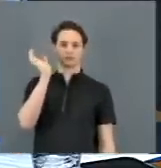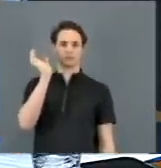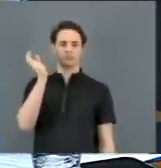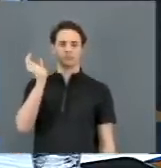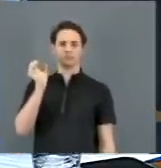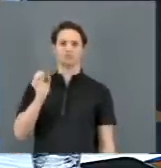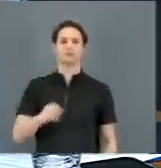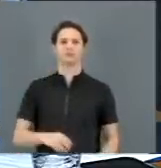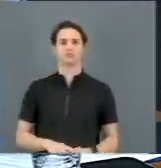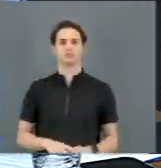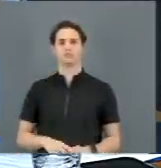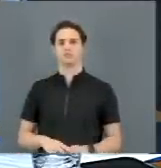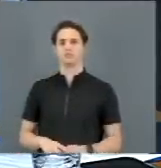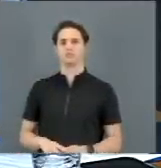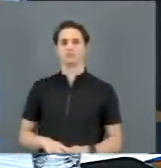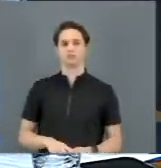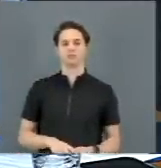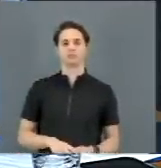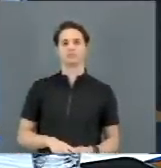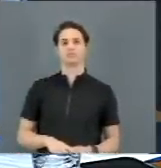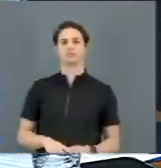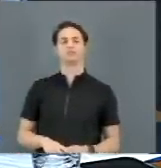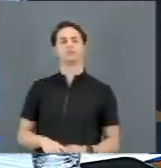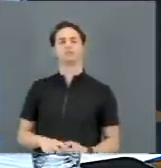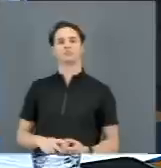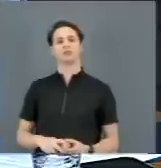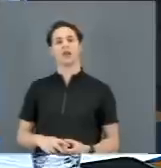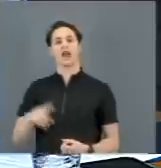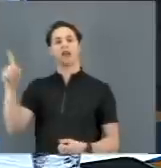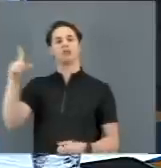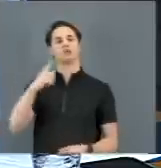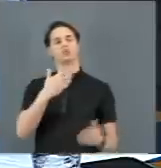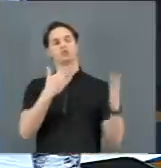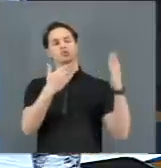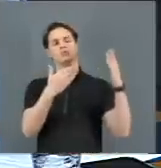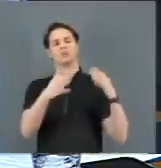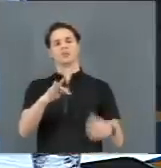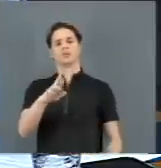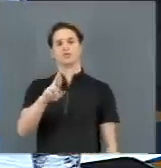Bolsonaro, e havia suspeita de fraude.